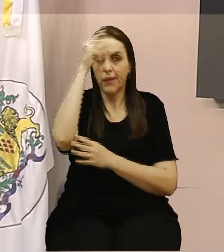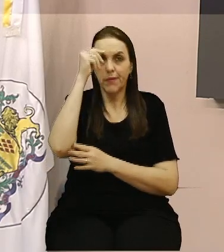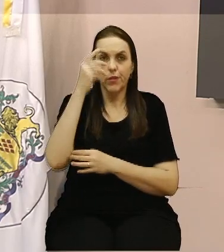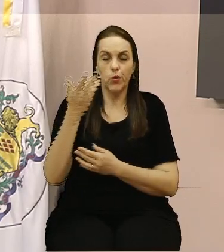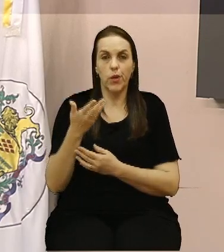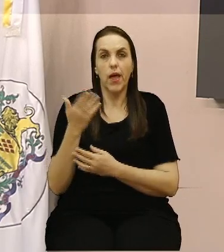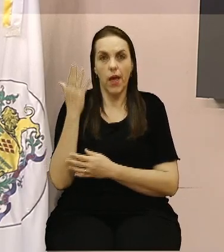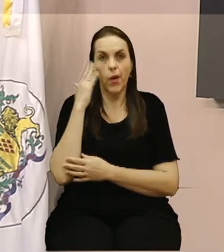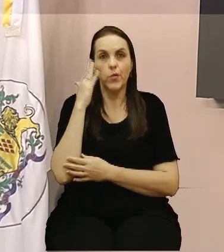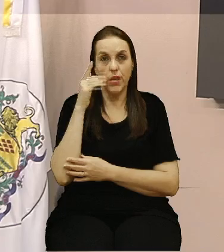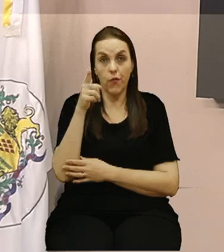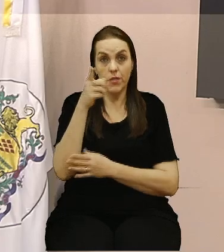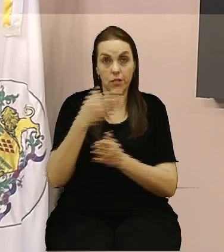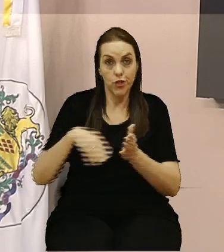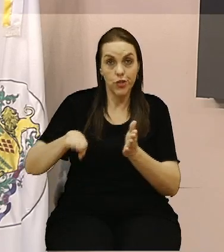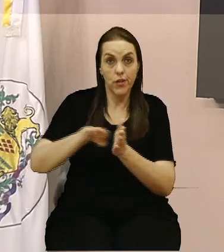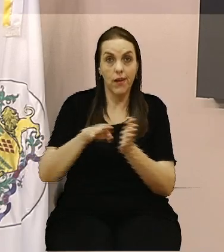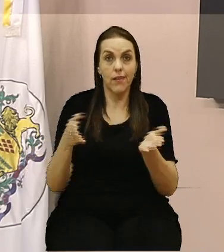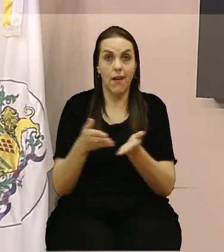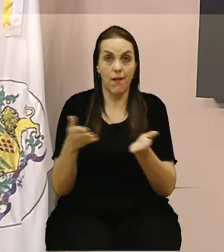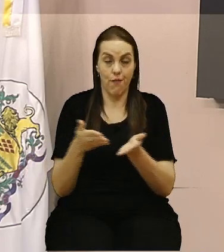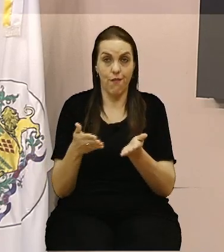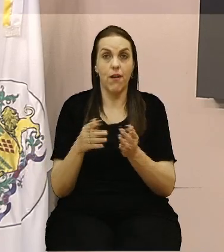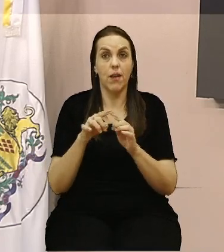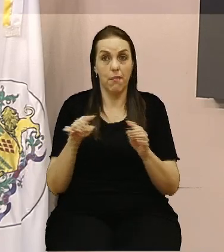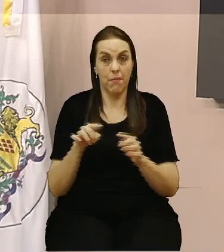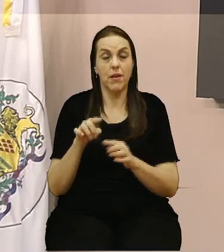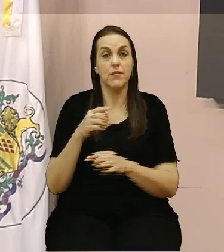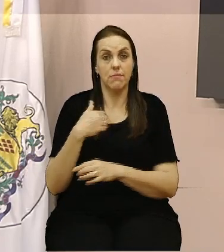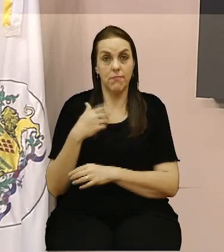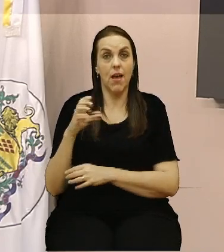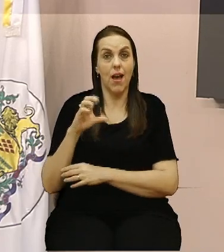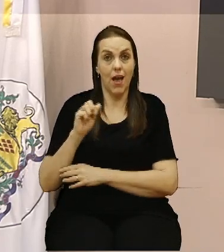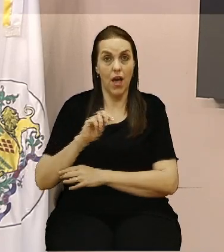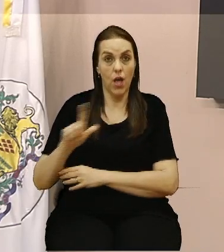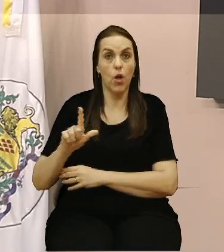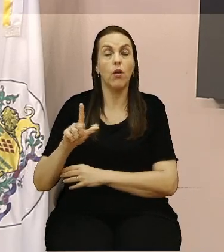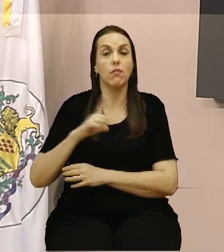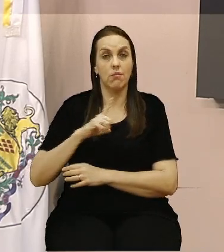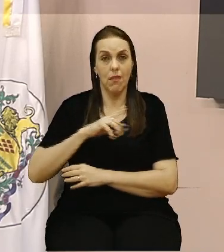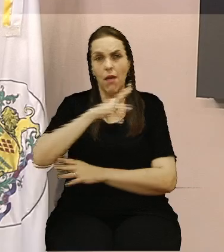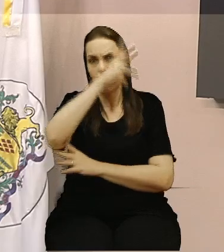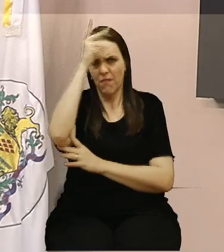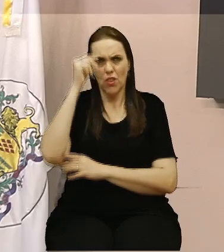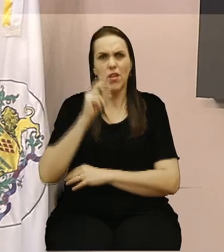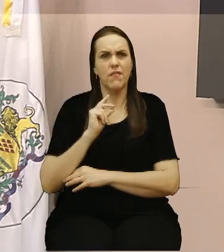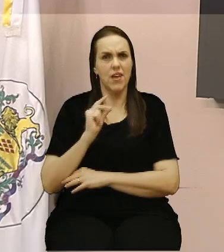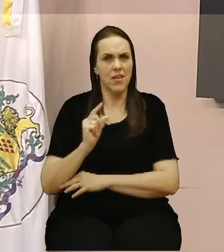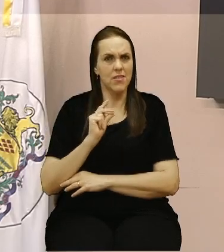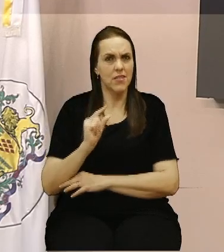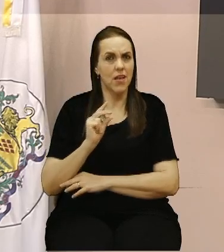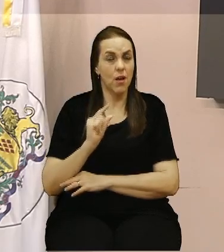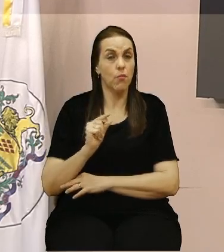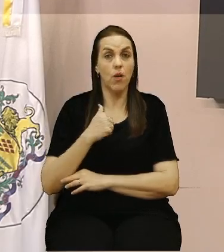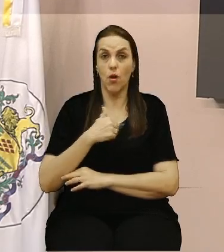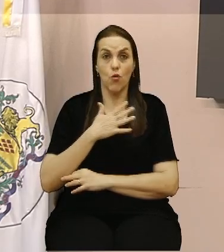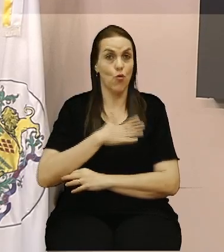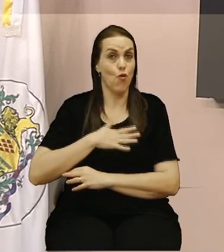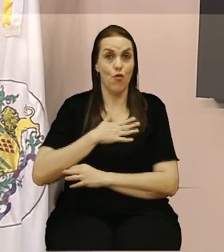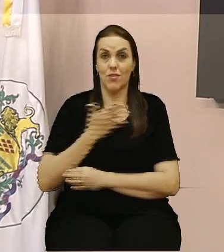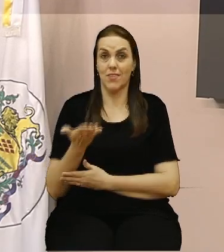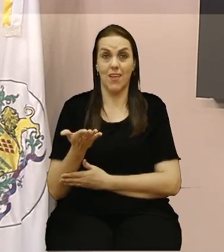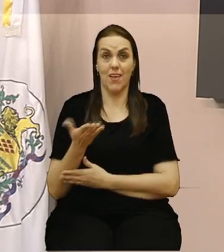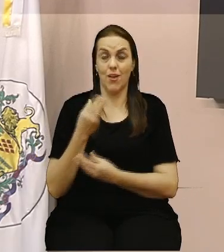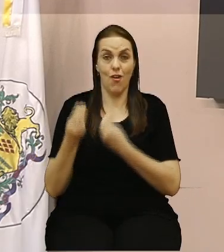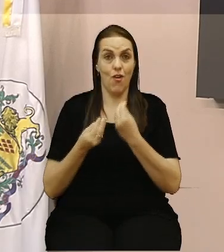está entrando agora, mas o Paulo e a Carol já estão há bastante tempo ali, e eu não gostei nada dessa